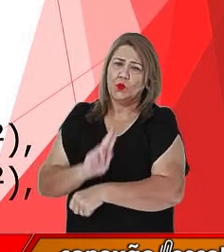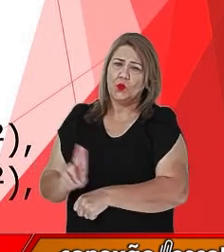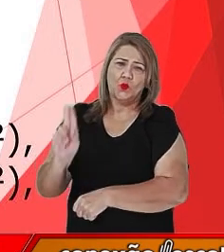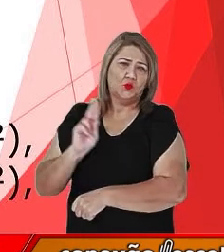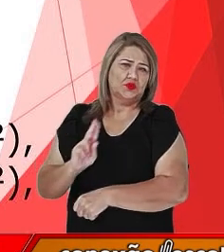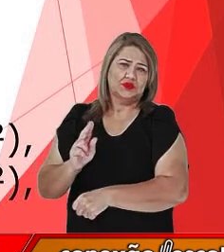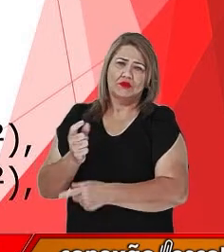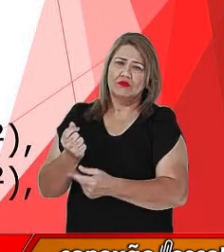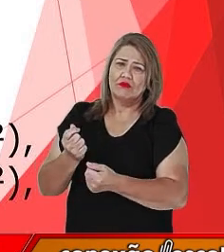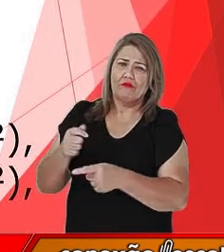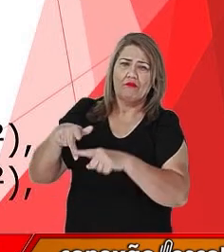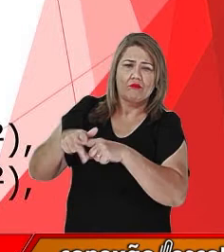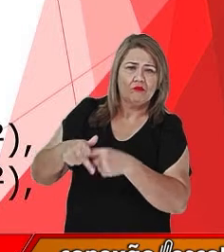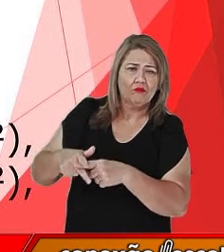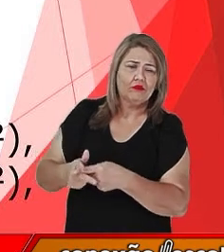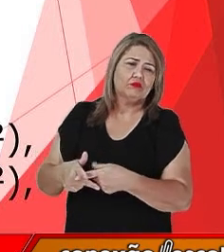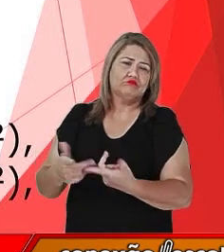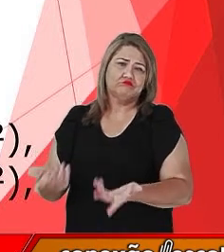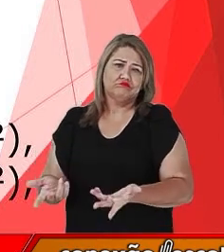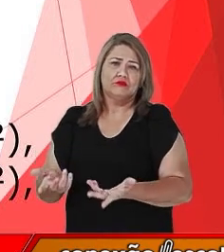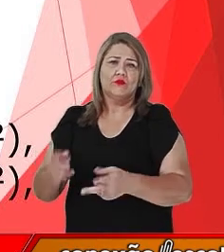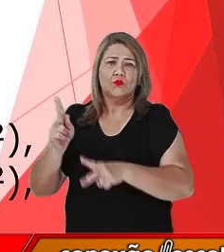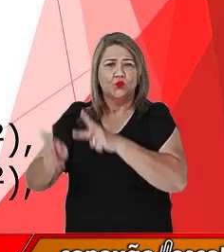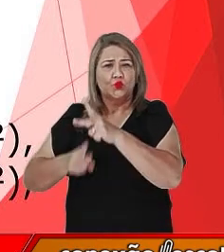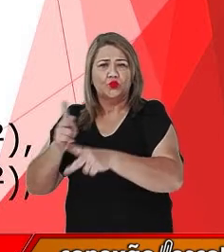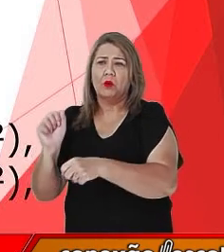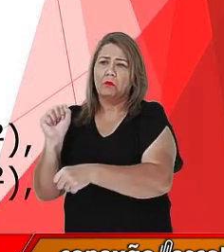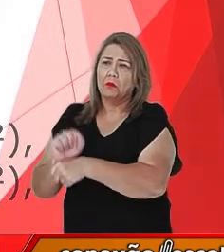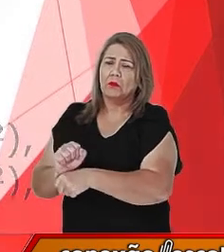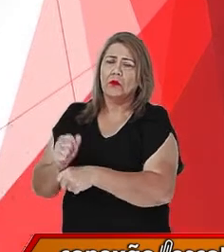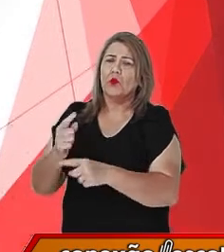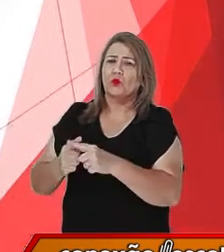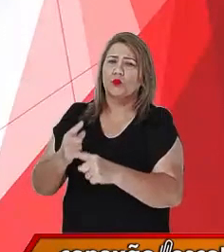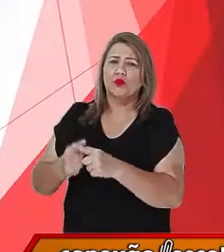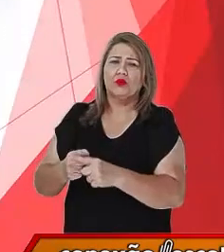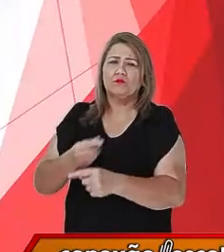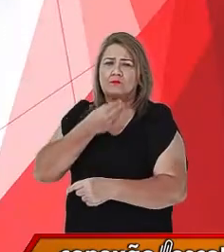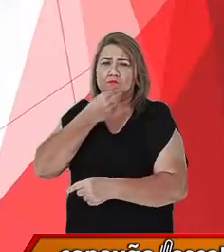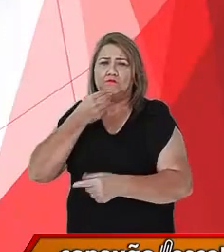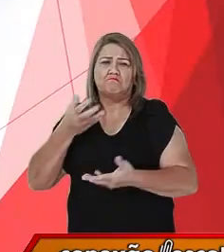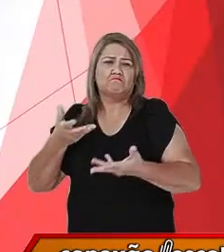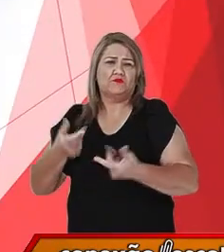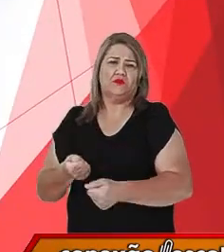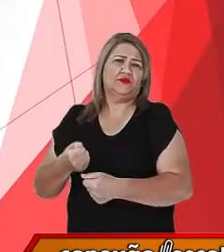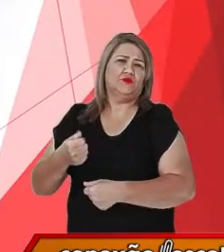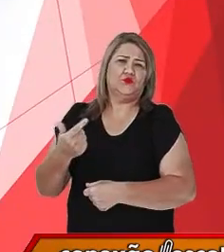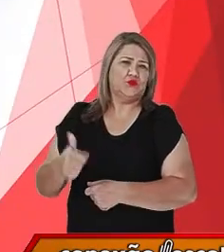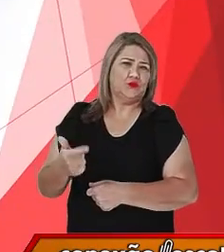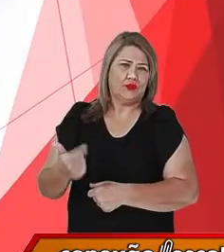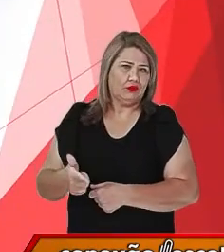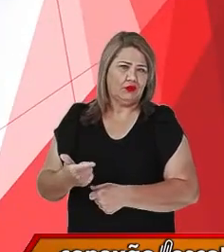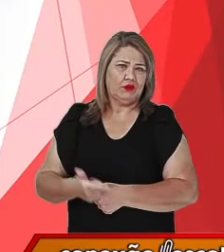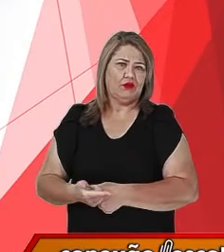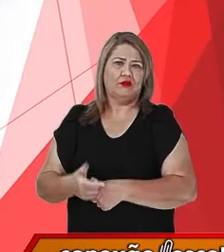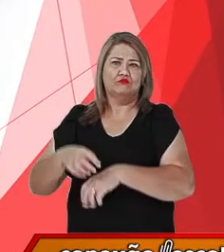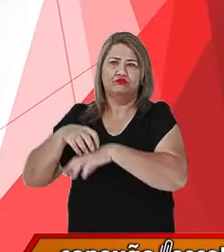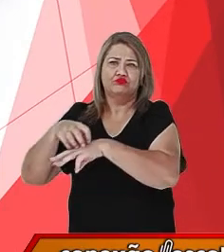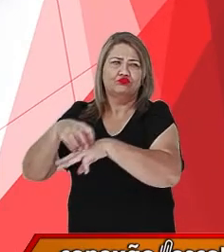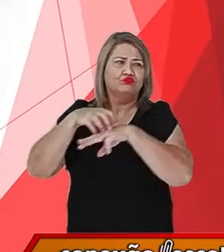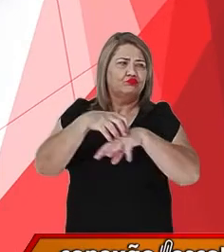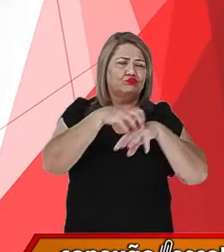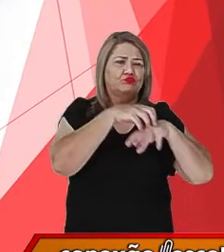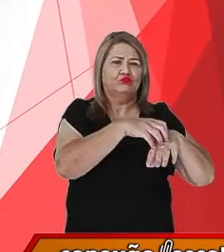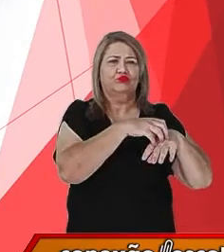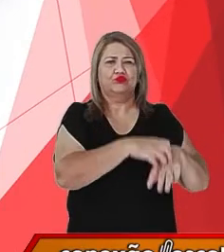seja pelo custo da manutenção, seja porque ficaram ineficientes para atender às demandas de